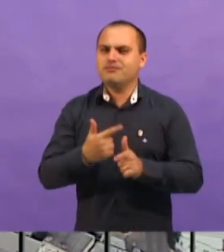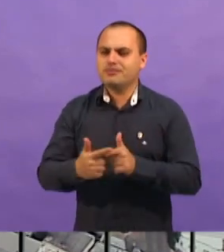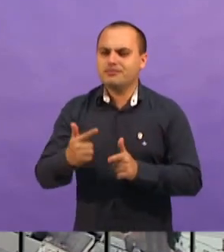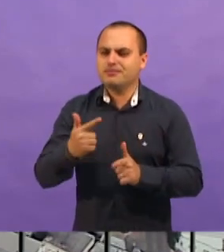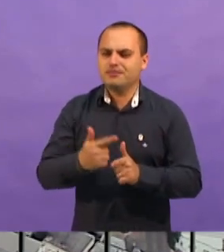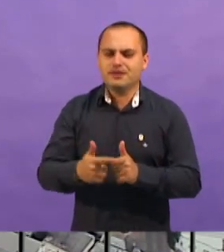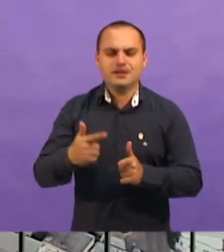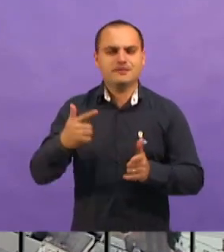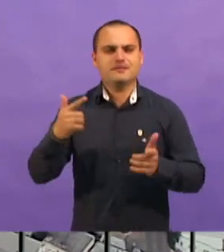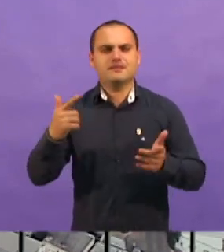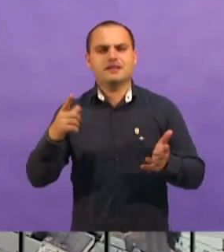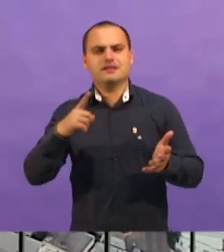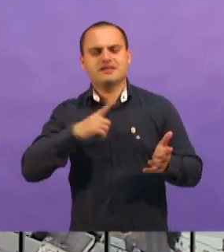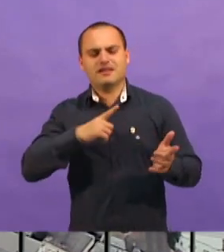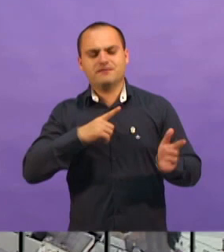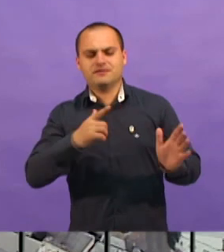problemas